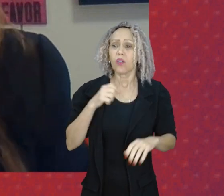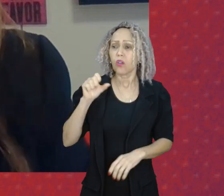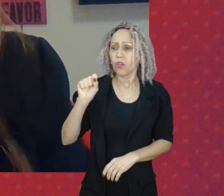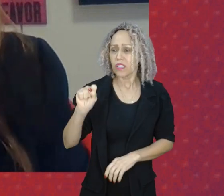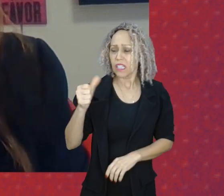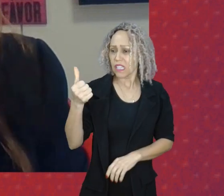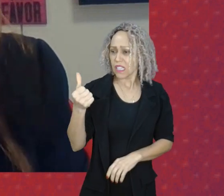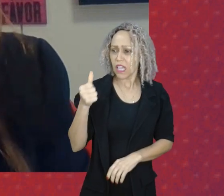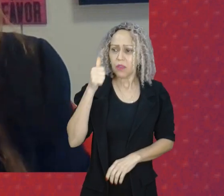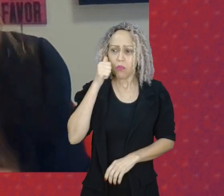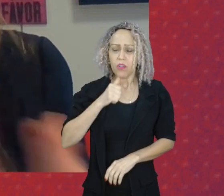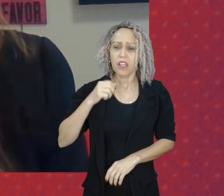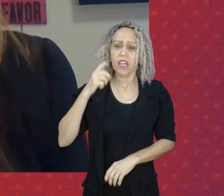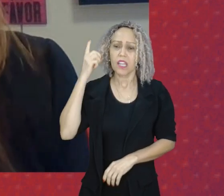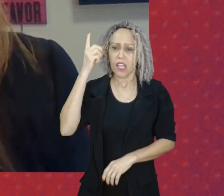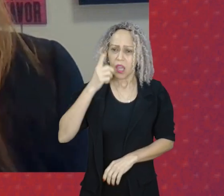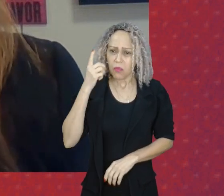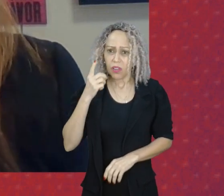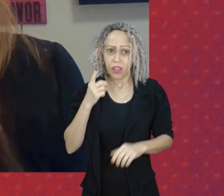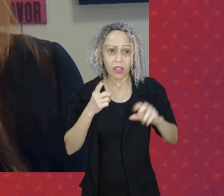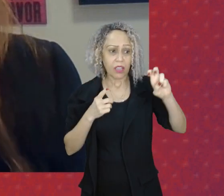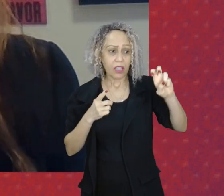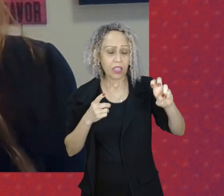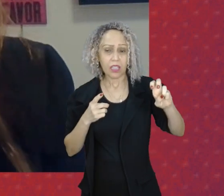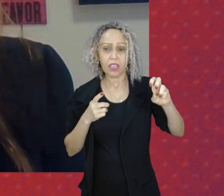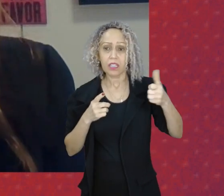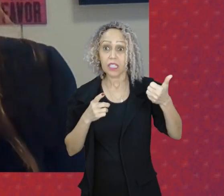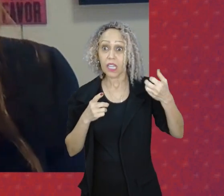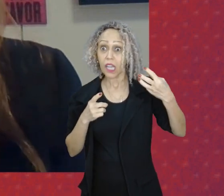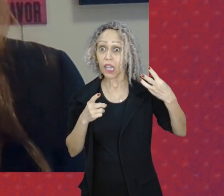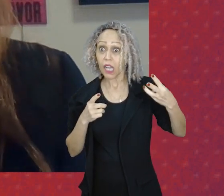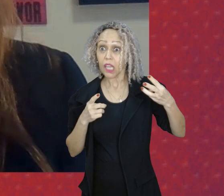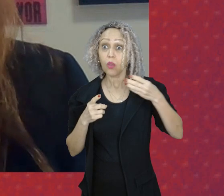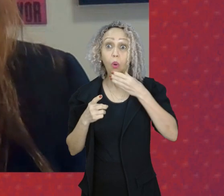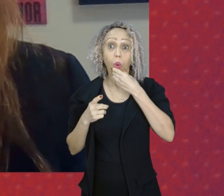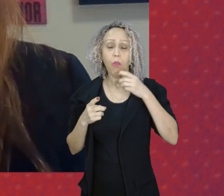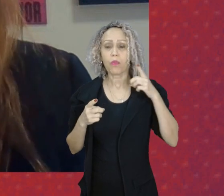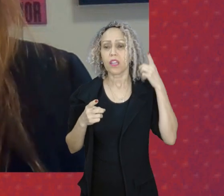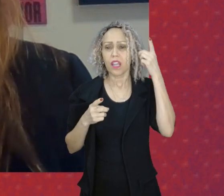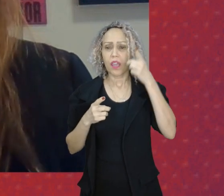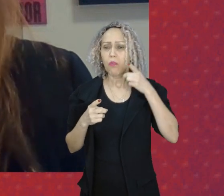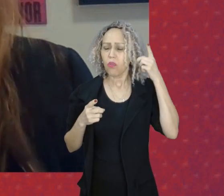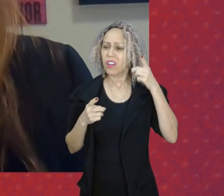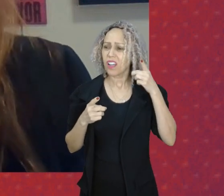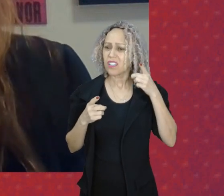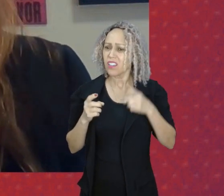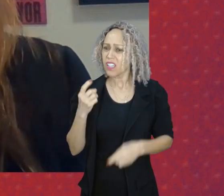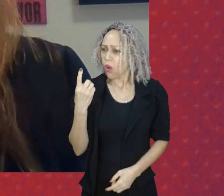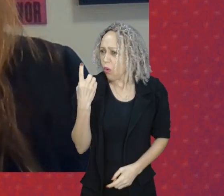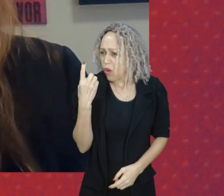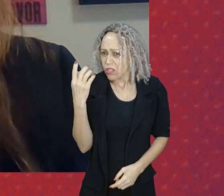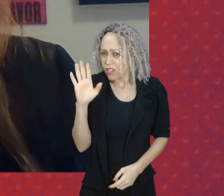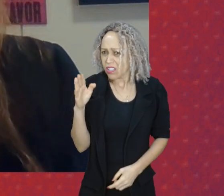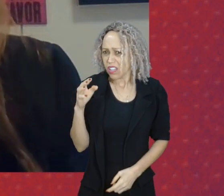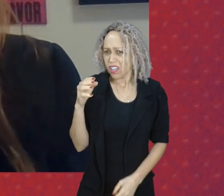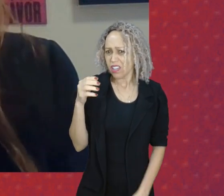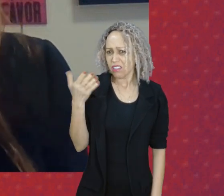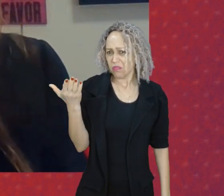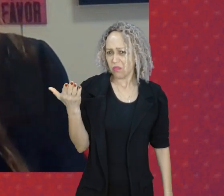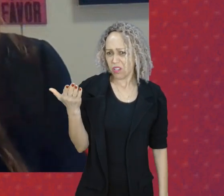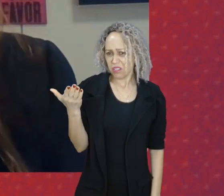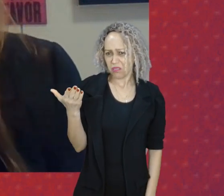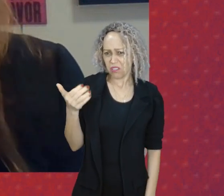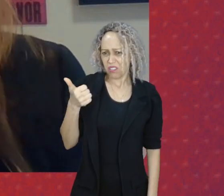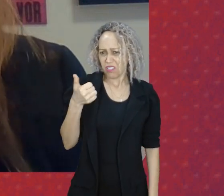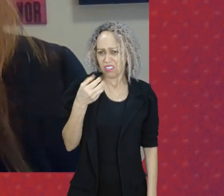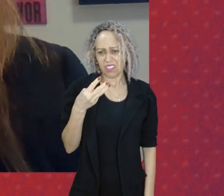deputadas, né? Então, de um universo de 513 deputados, a gente tem apenas 76 mulheres deputadas na Câmara Federal. Eu chamo de